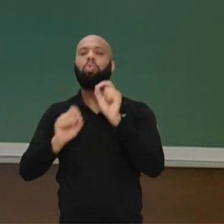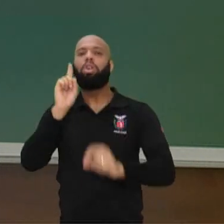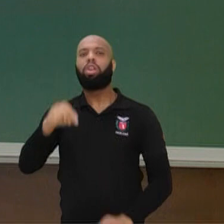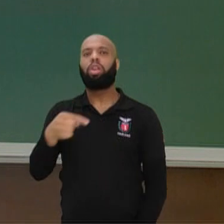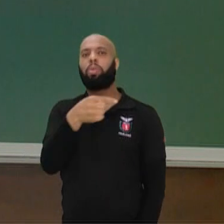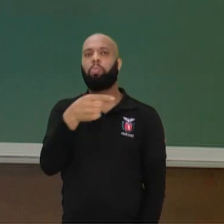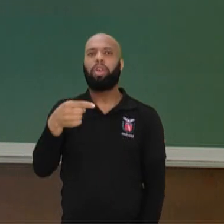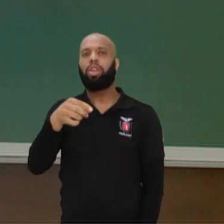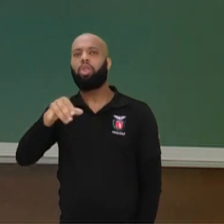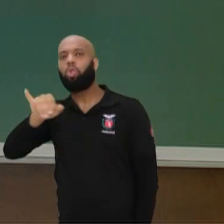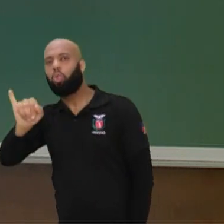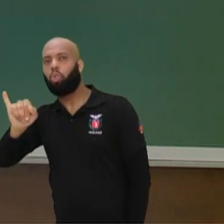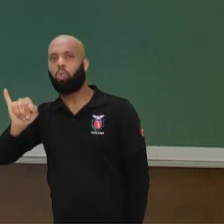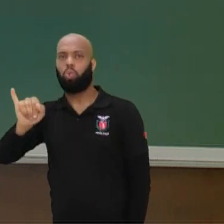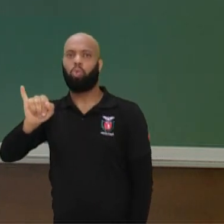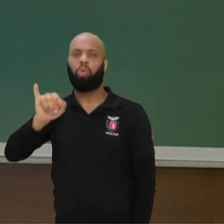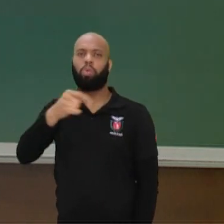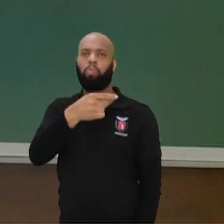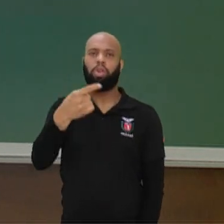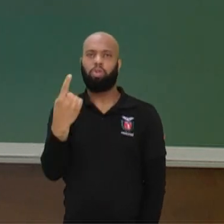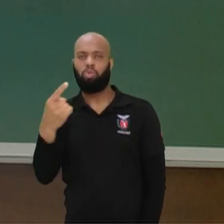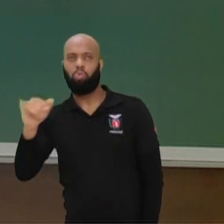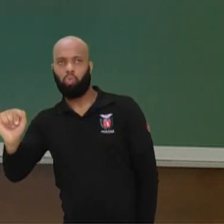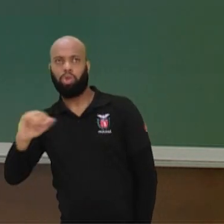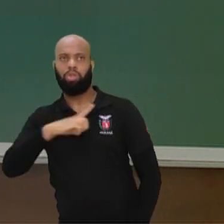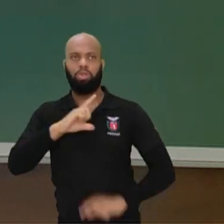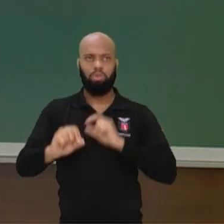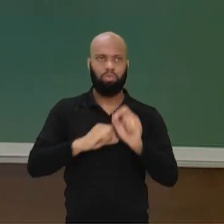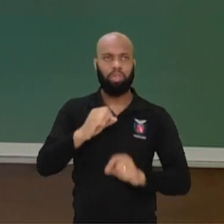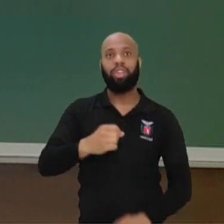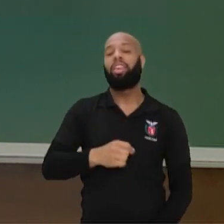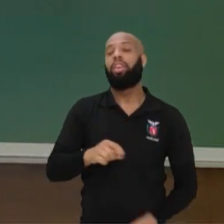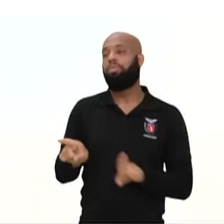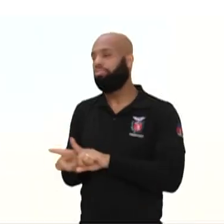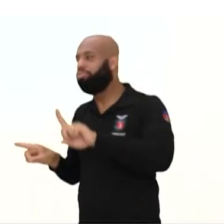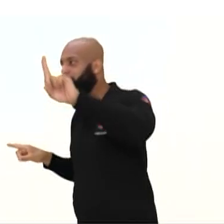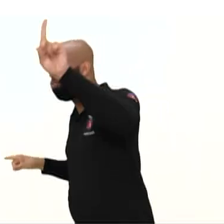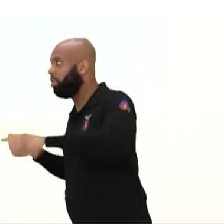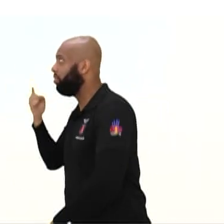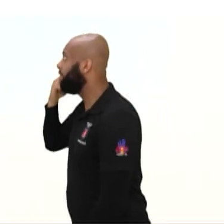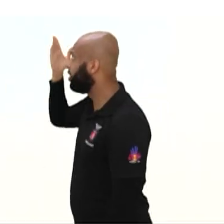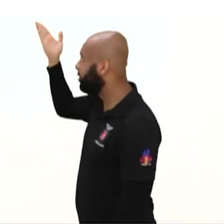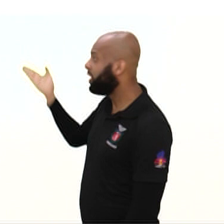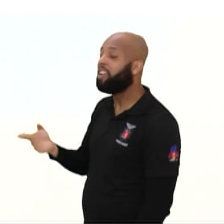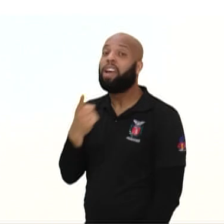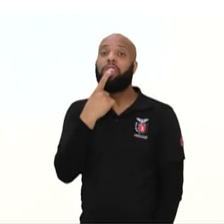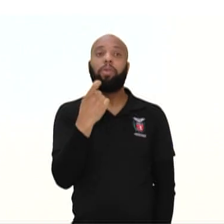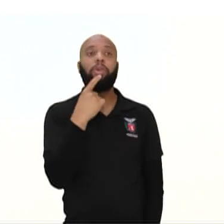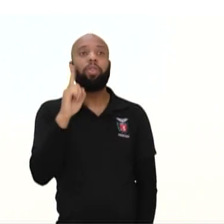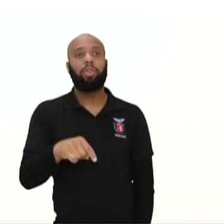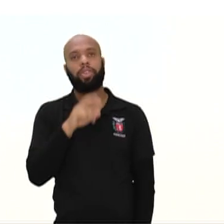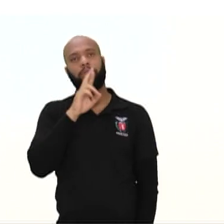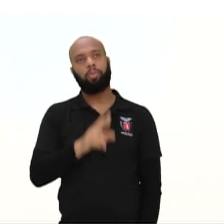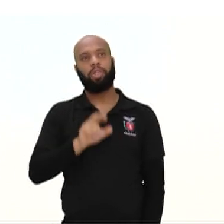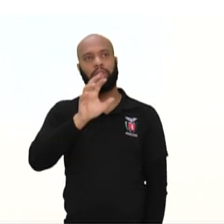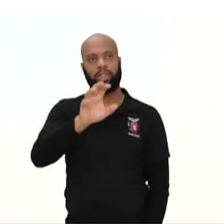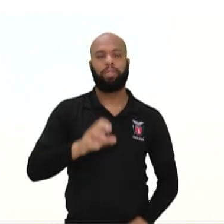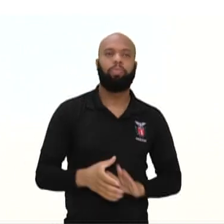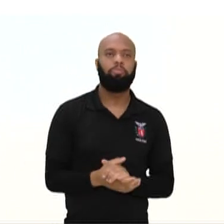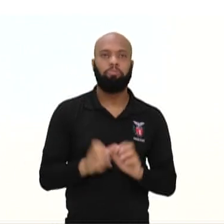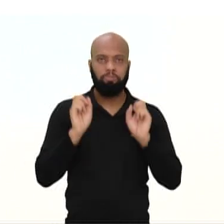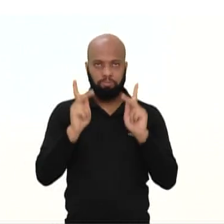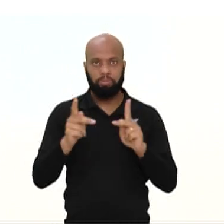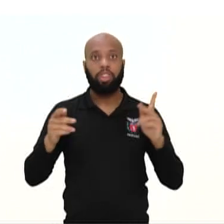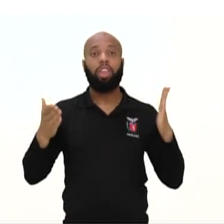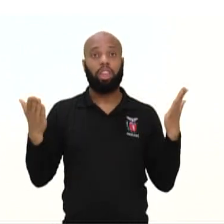duas soluções, meio menos i e a segunda solução, meio mais i.